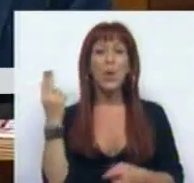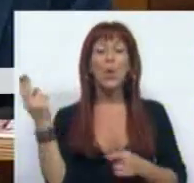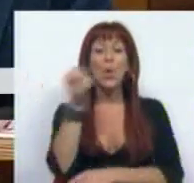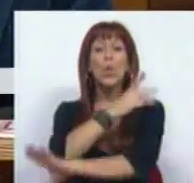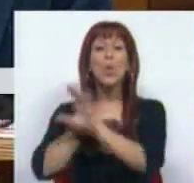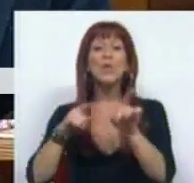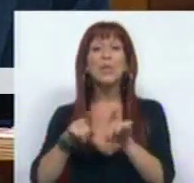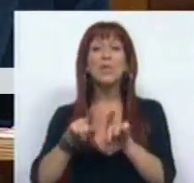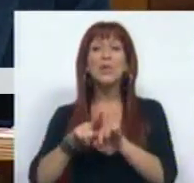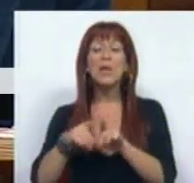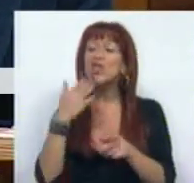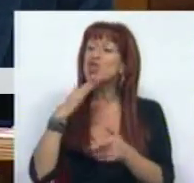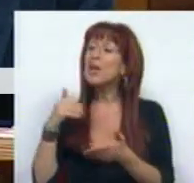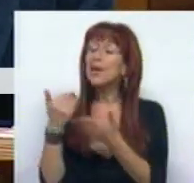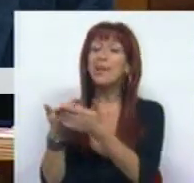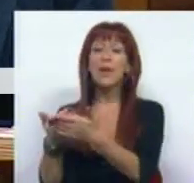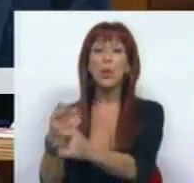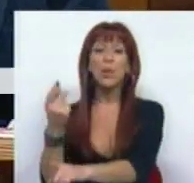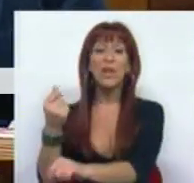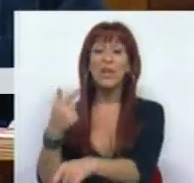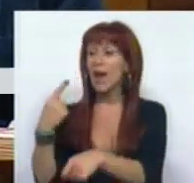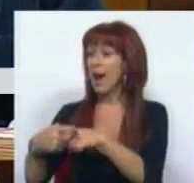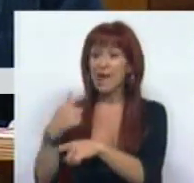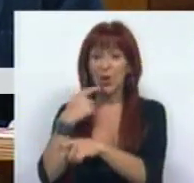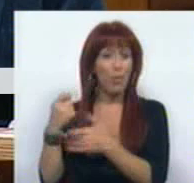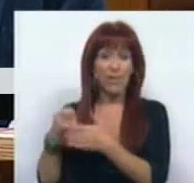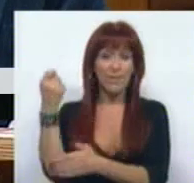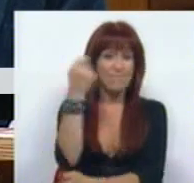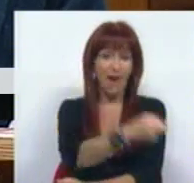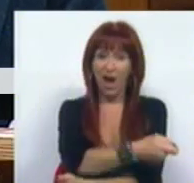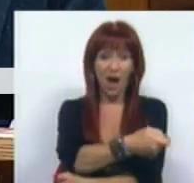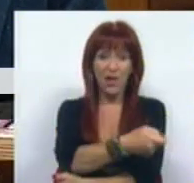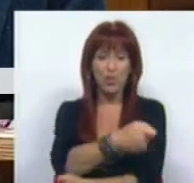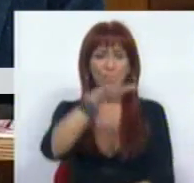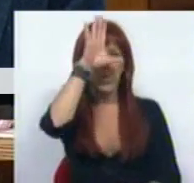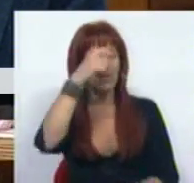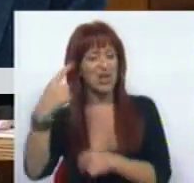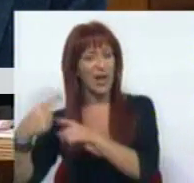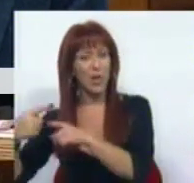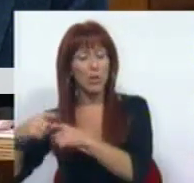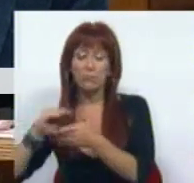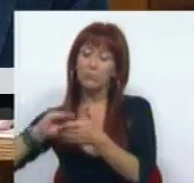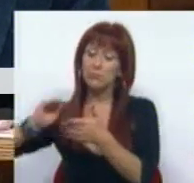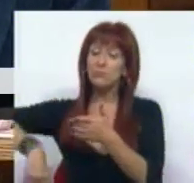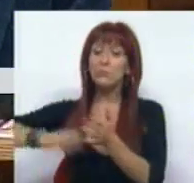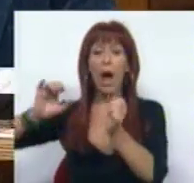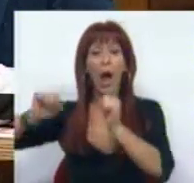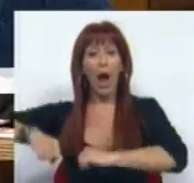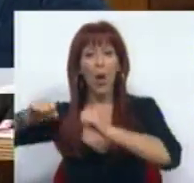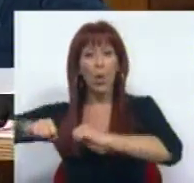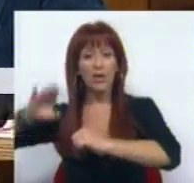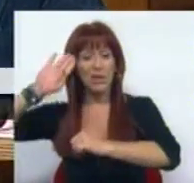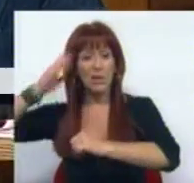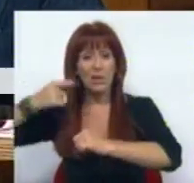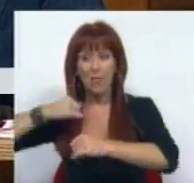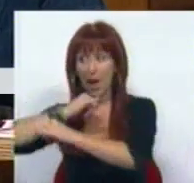Europeia emprestou o dinheiro que sabe que a Grécia não pode pagar e o governo grego assinou um acordo que sabe